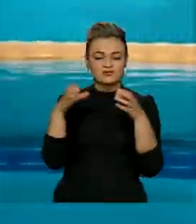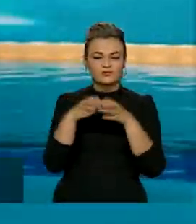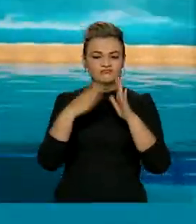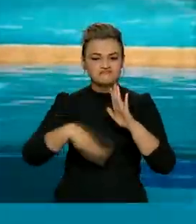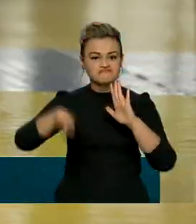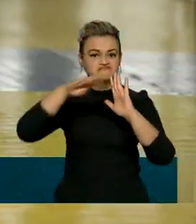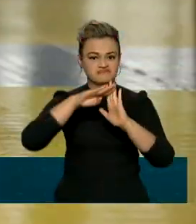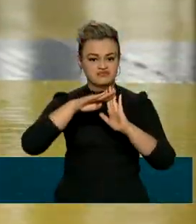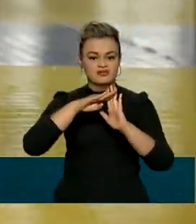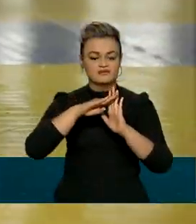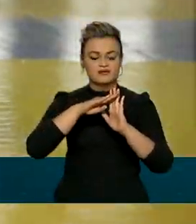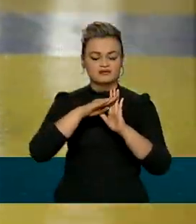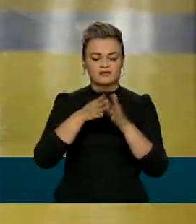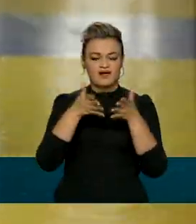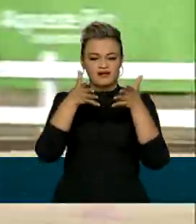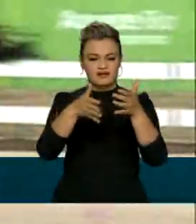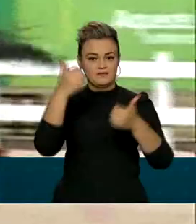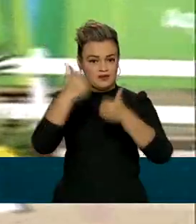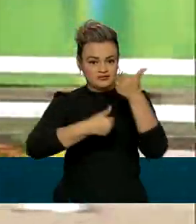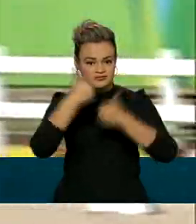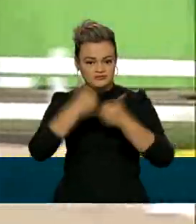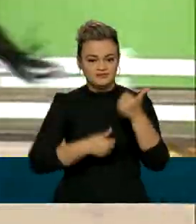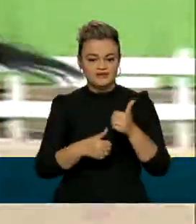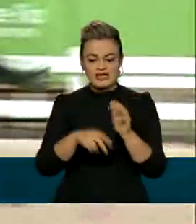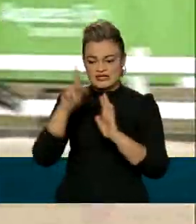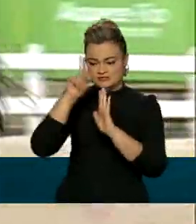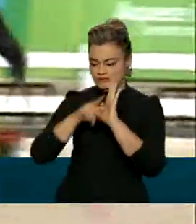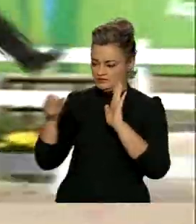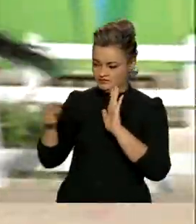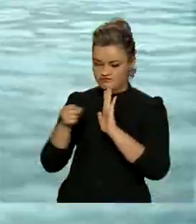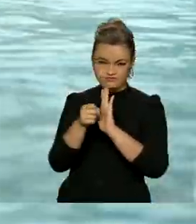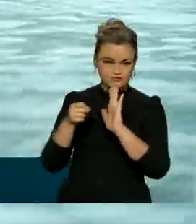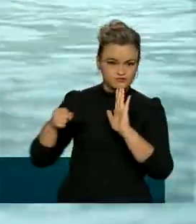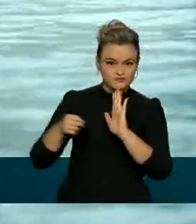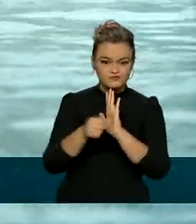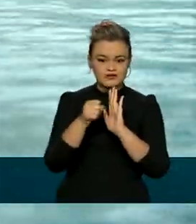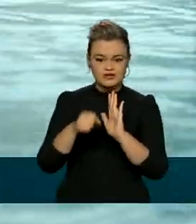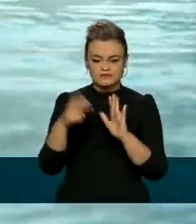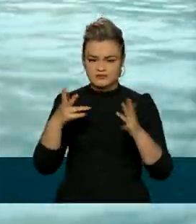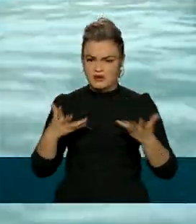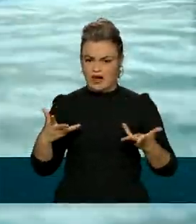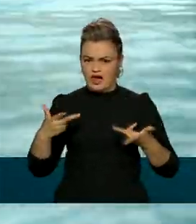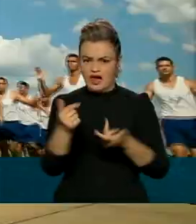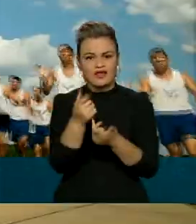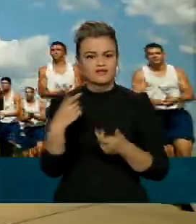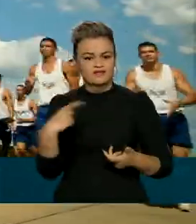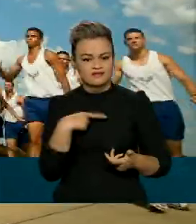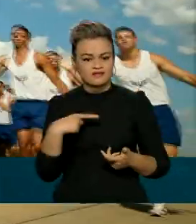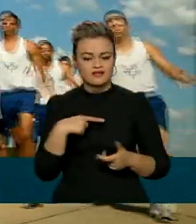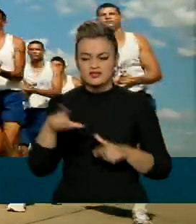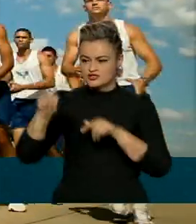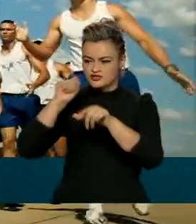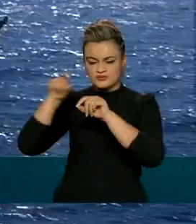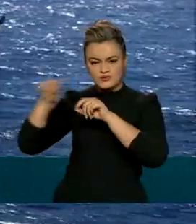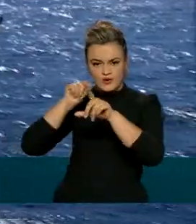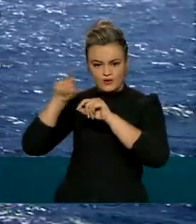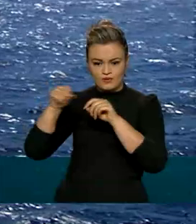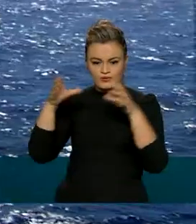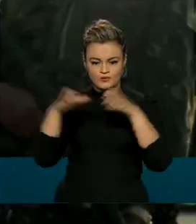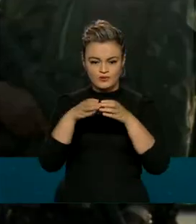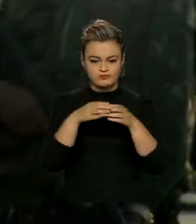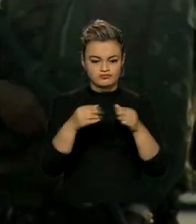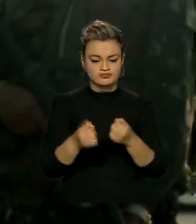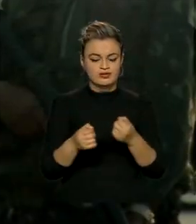Forças Armadas em sua formação. O Programa de Incorporação de Atletas de Alto Rendimento selecionou atletas da